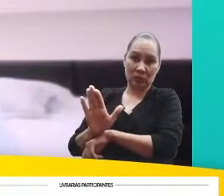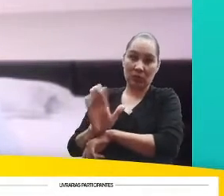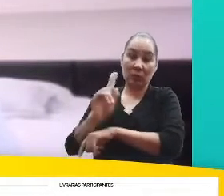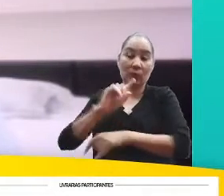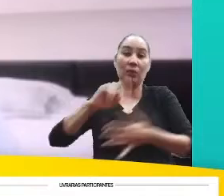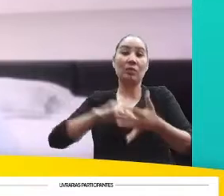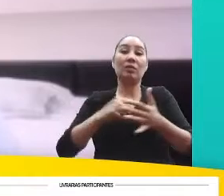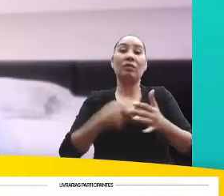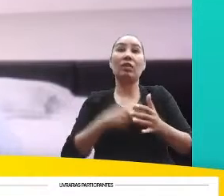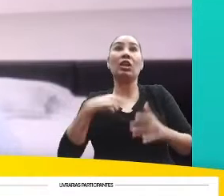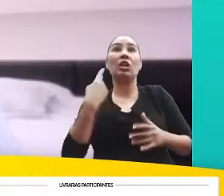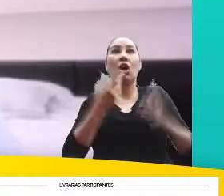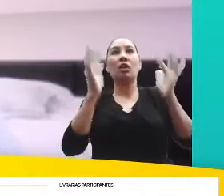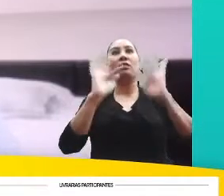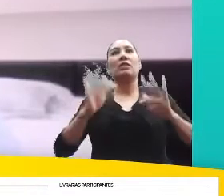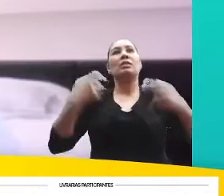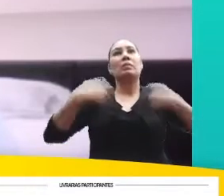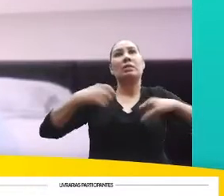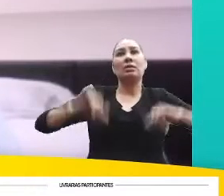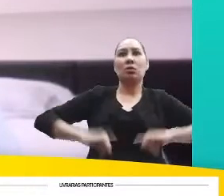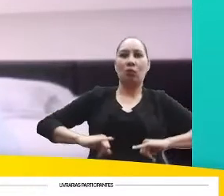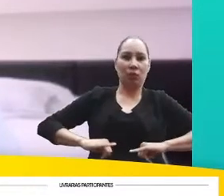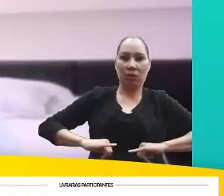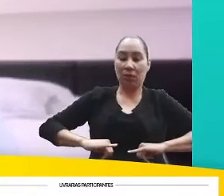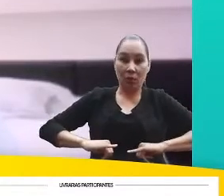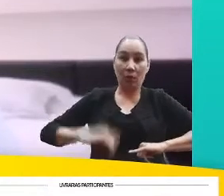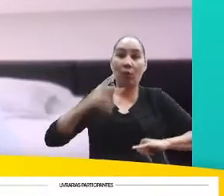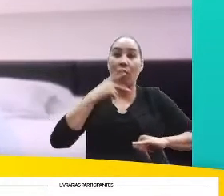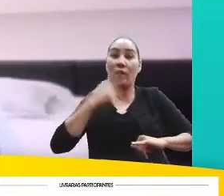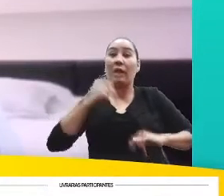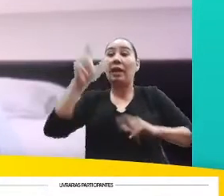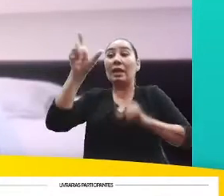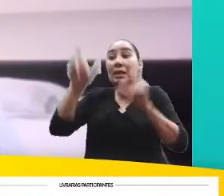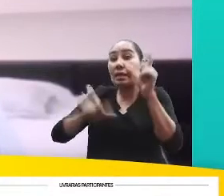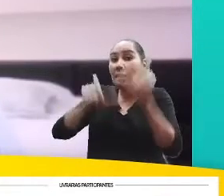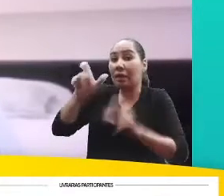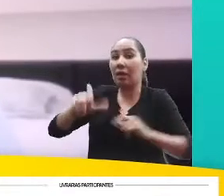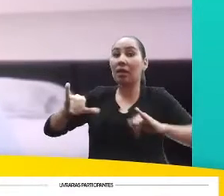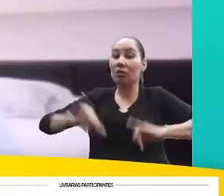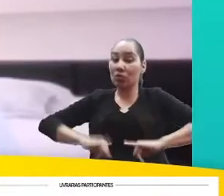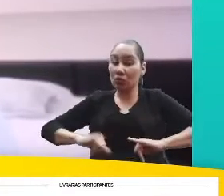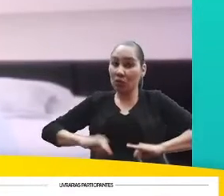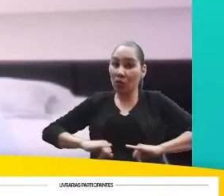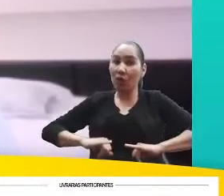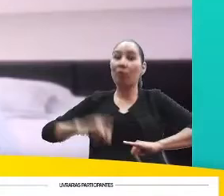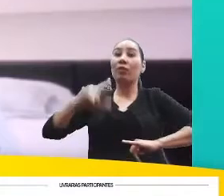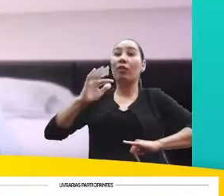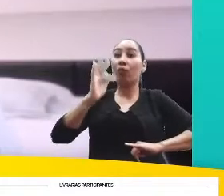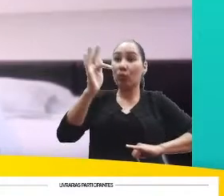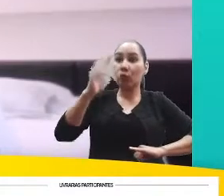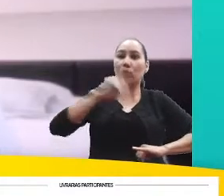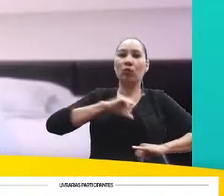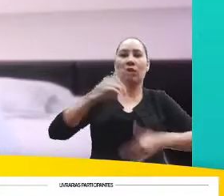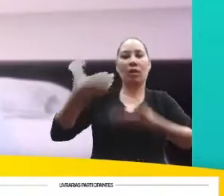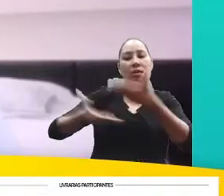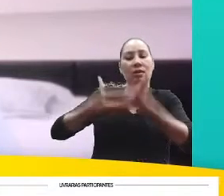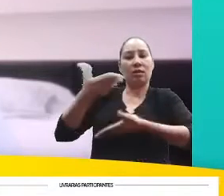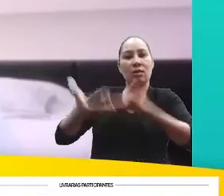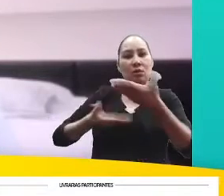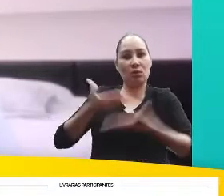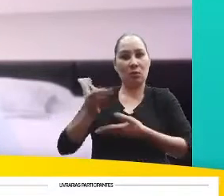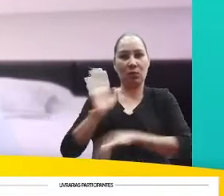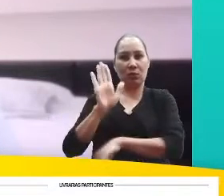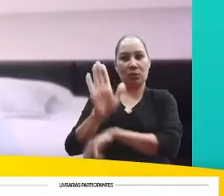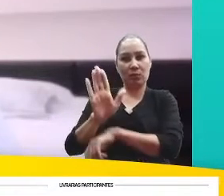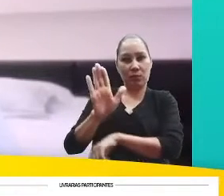precisa sofrer. Diz que quem sofre vai ser consolado. E isso tem que ser uma alegria para nós e